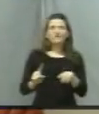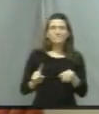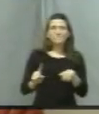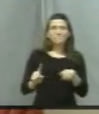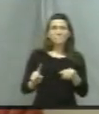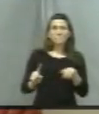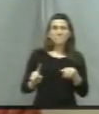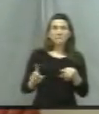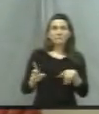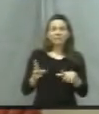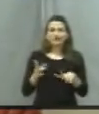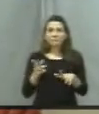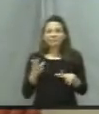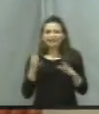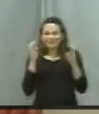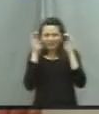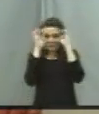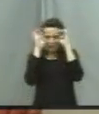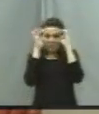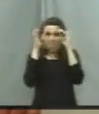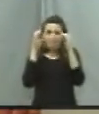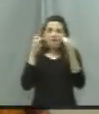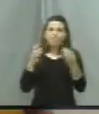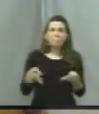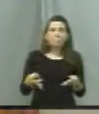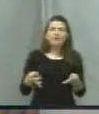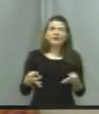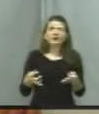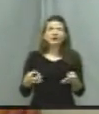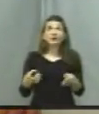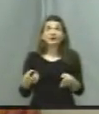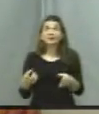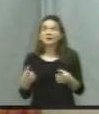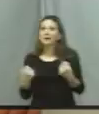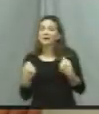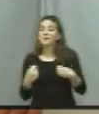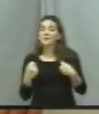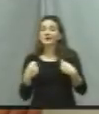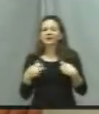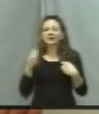qualquer pessoa. Eu acho que está na hora deles começarem a repensar